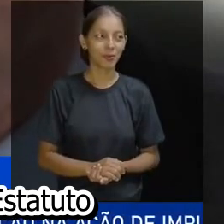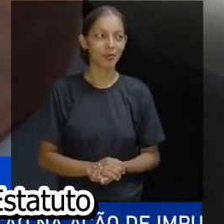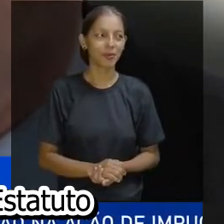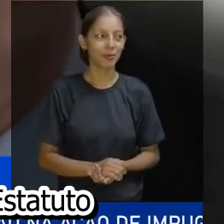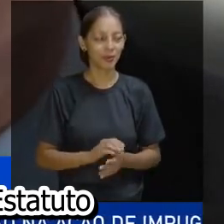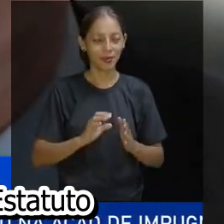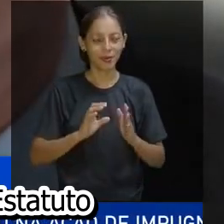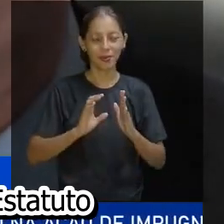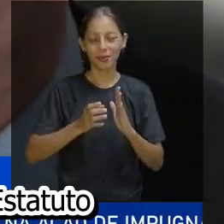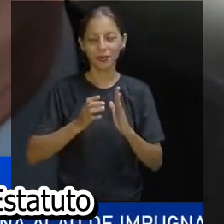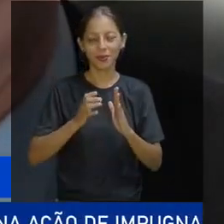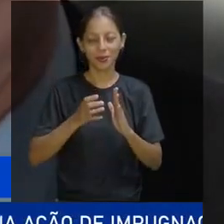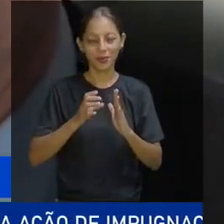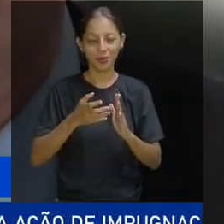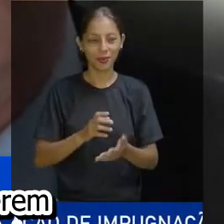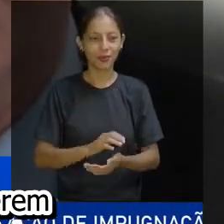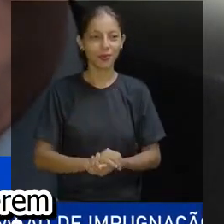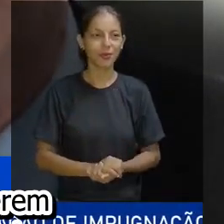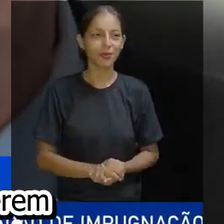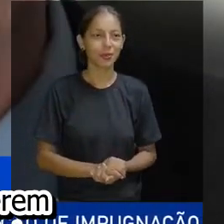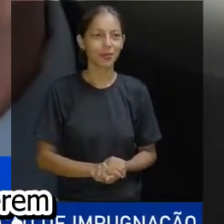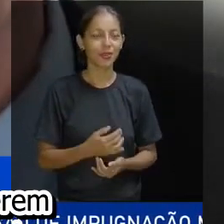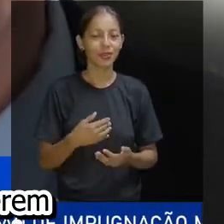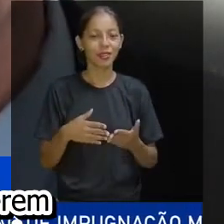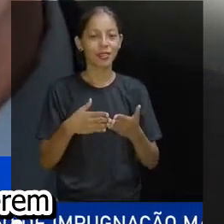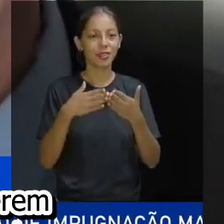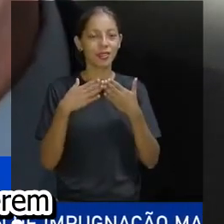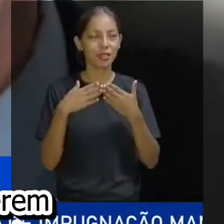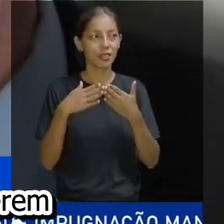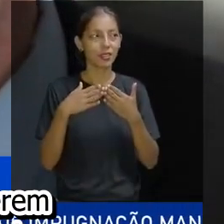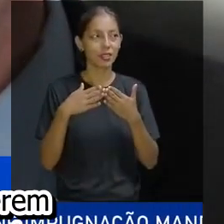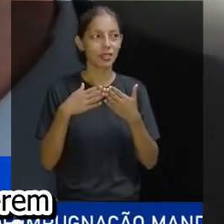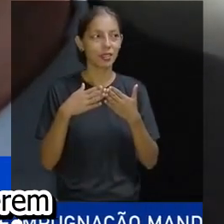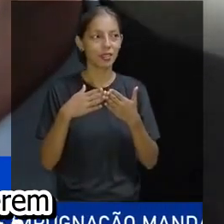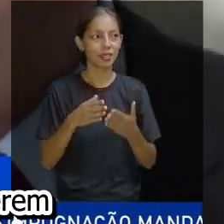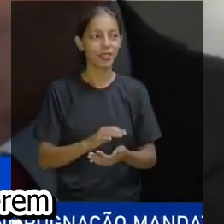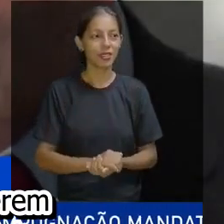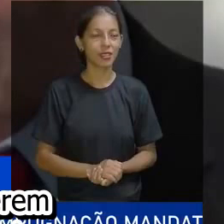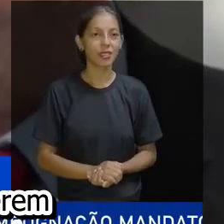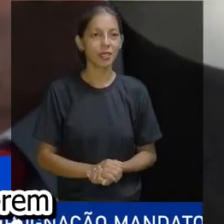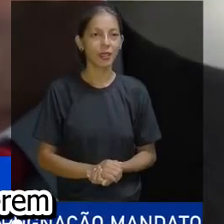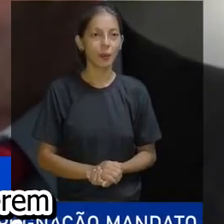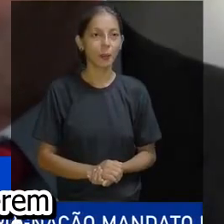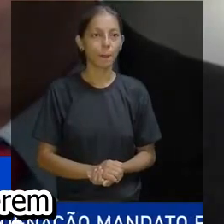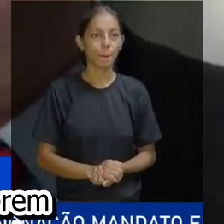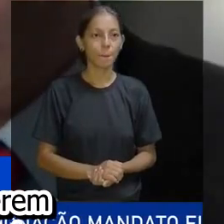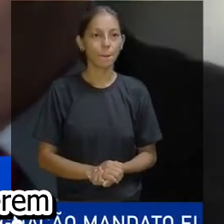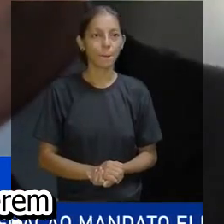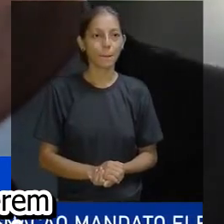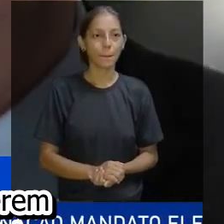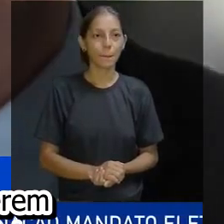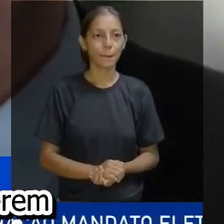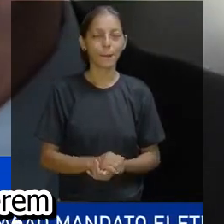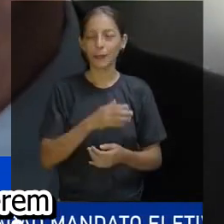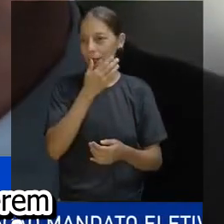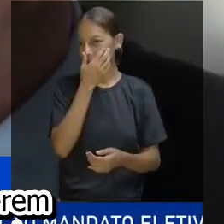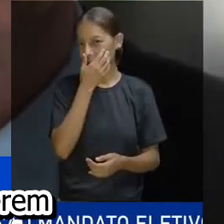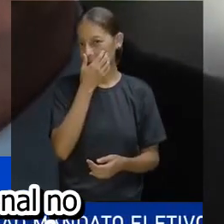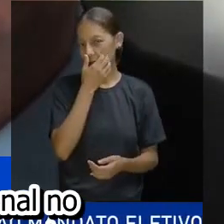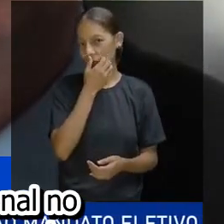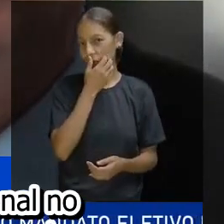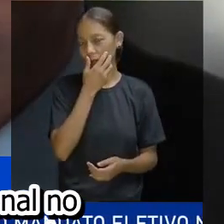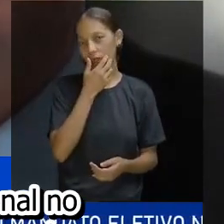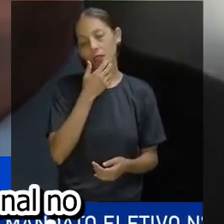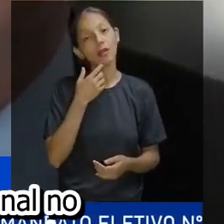nenhuma utilidade ao processo. Quanto aos demais documentos juntados, conferem procedência aos pedidos formulados na exordial, caso